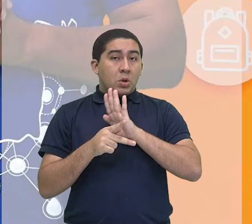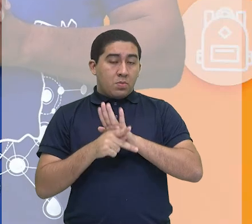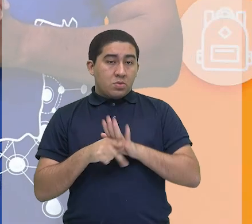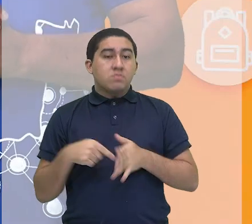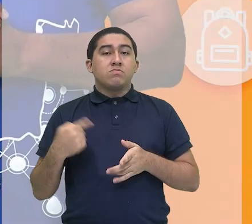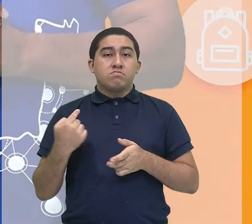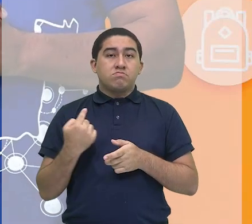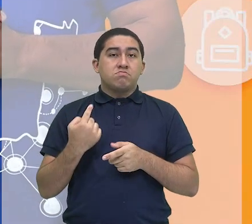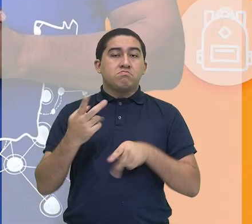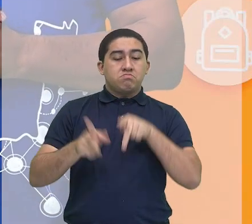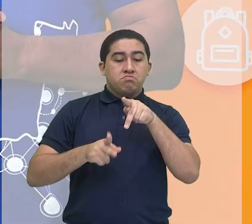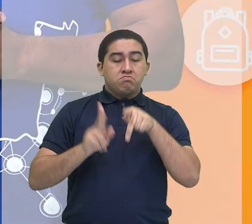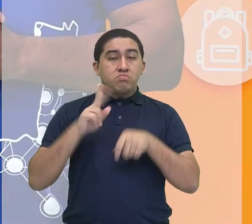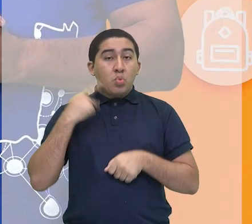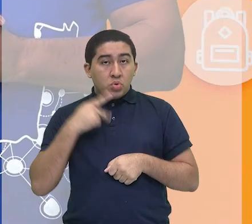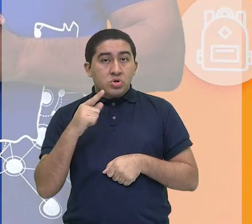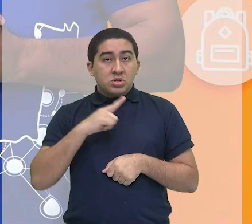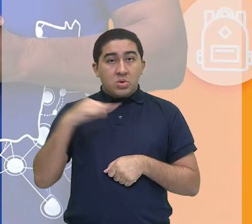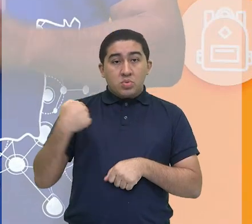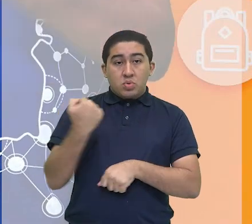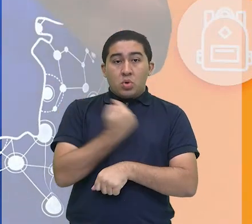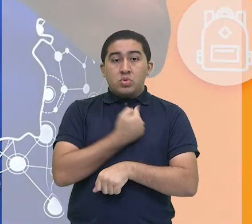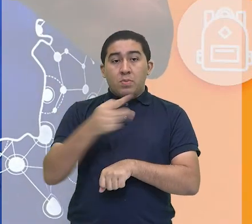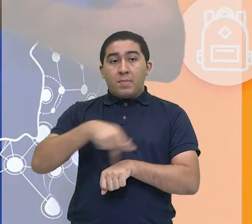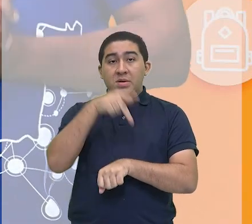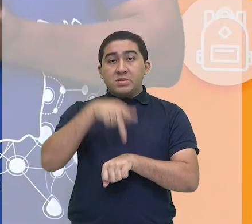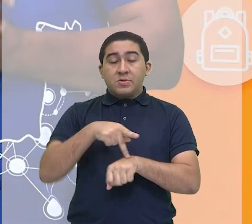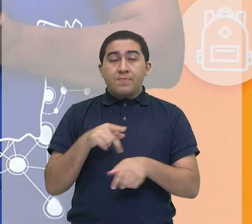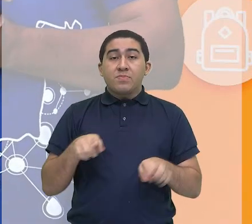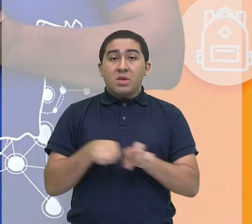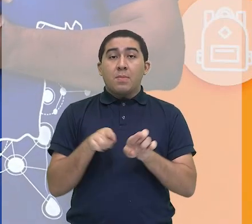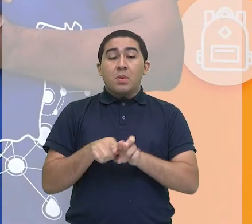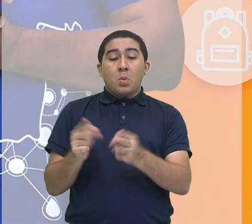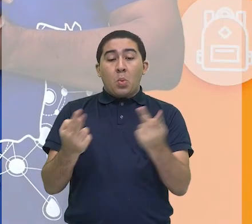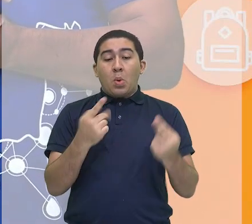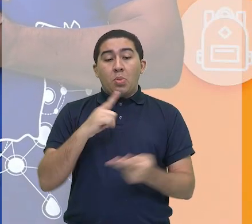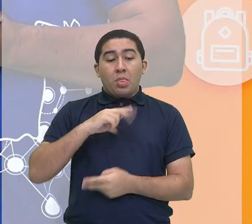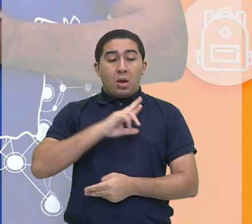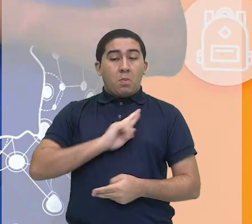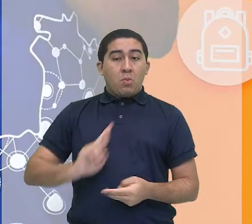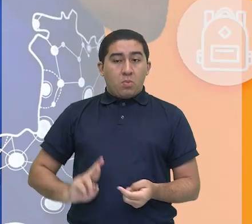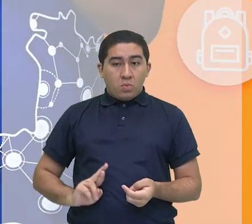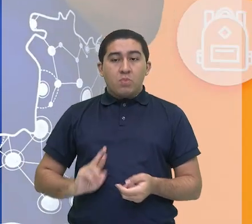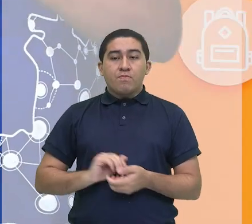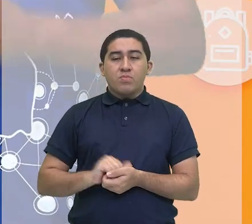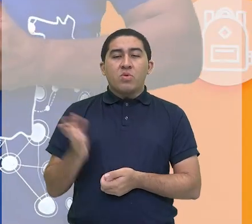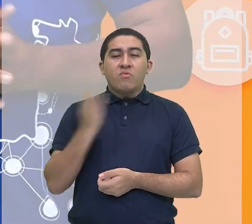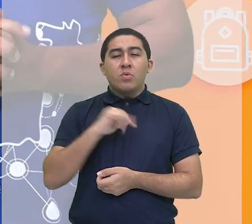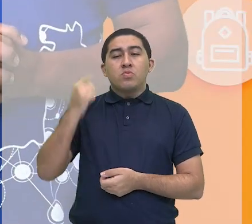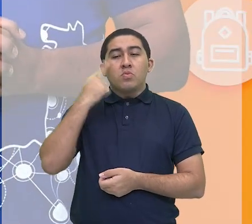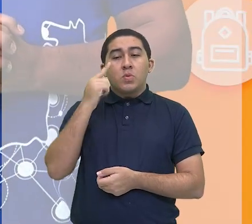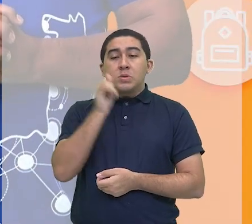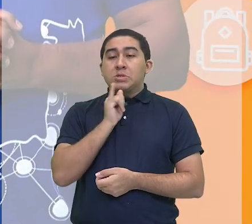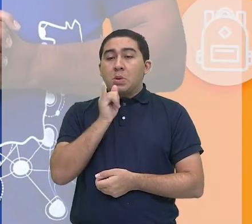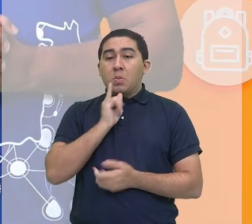campos da política que existem no nosso país, né, assim como está constituída a República. Vamos